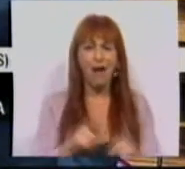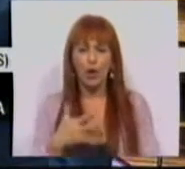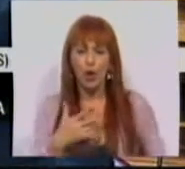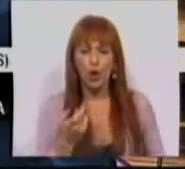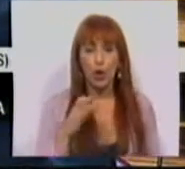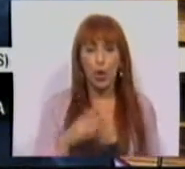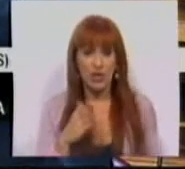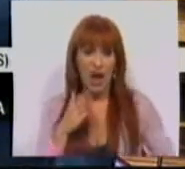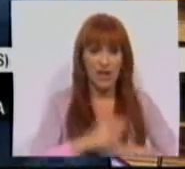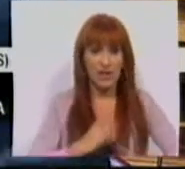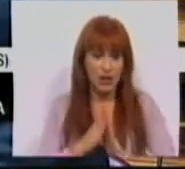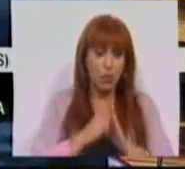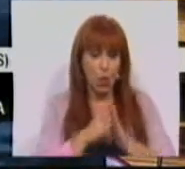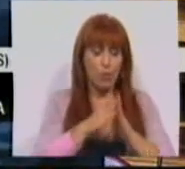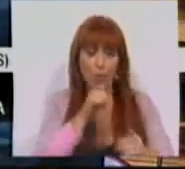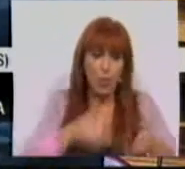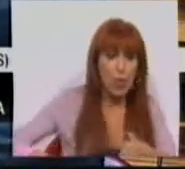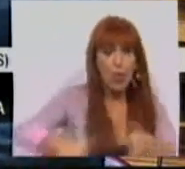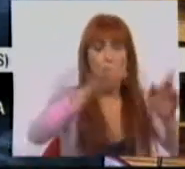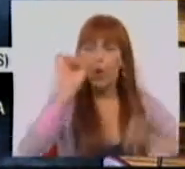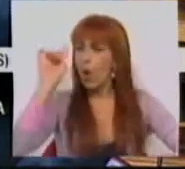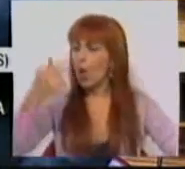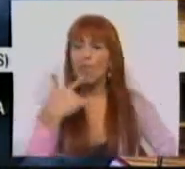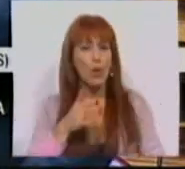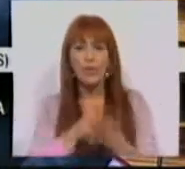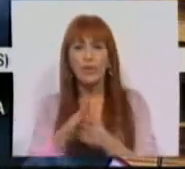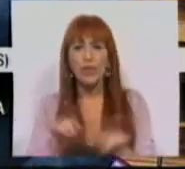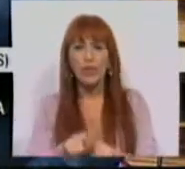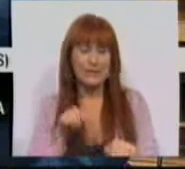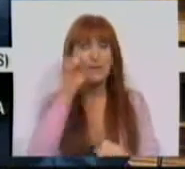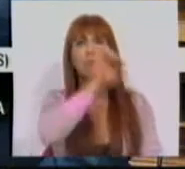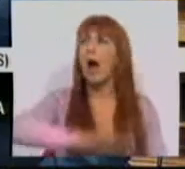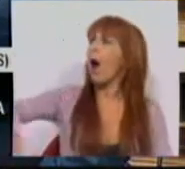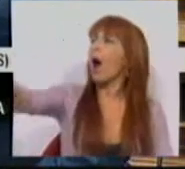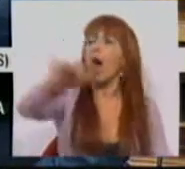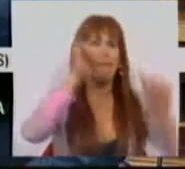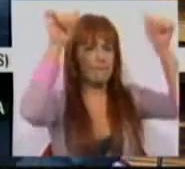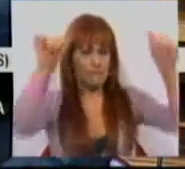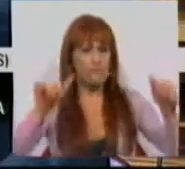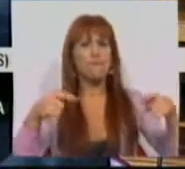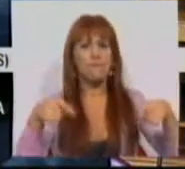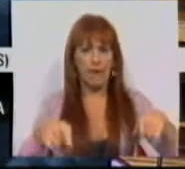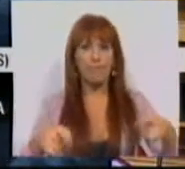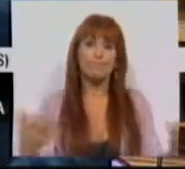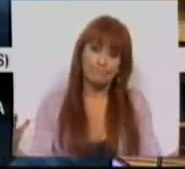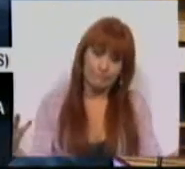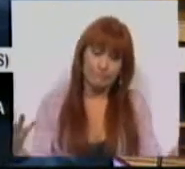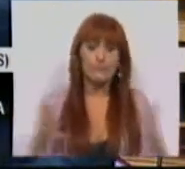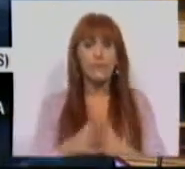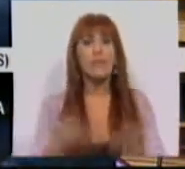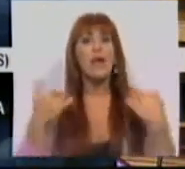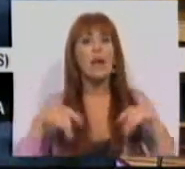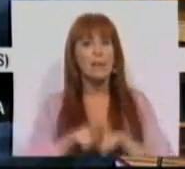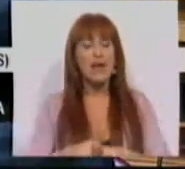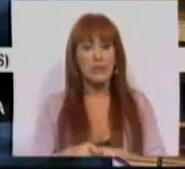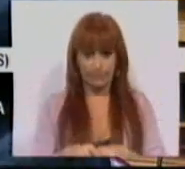Douro por via fluvial e não podiam desfrutar dessa paisagem classificada. Pois é. Mas,